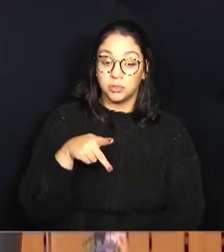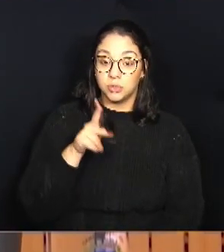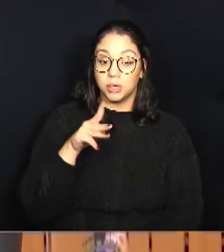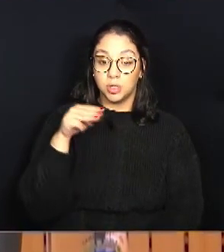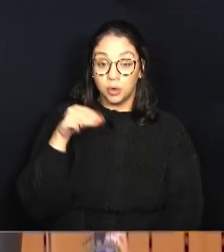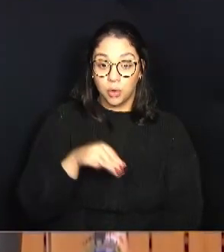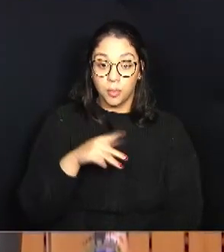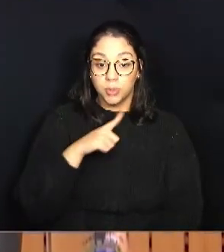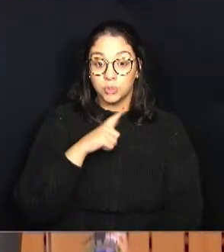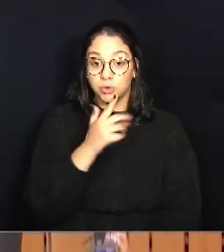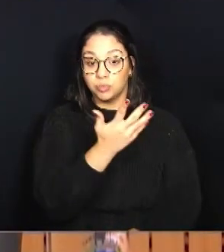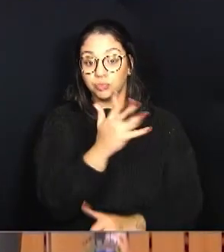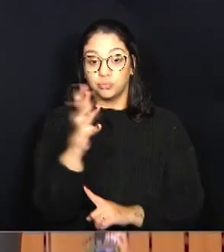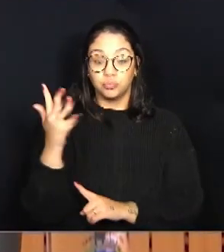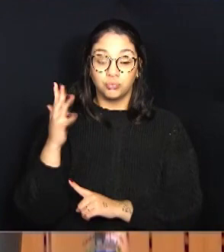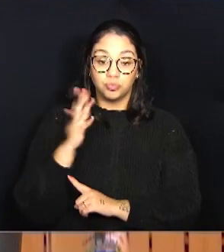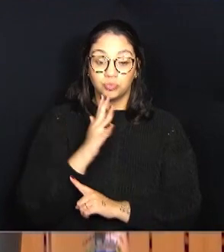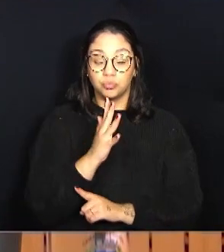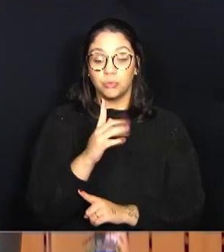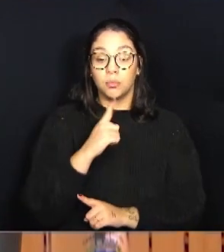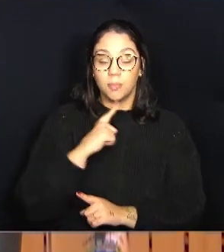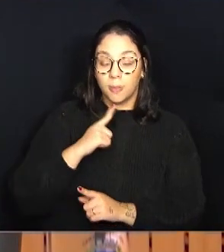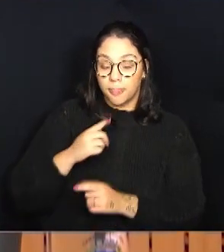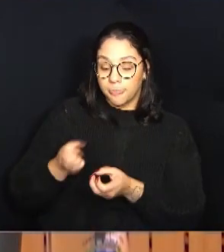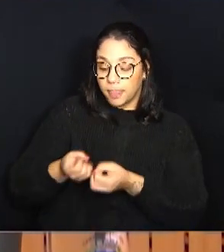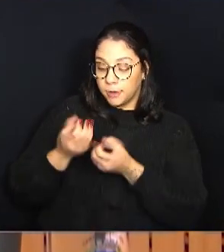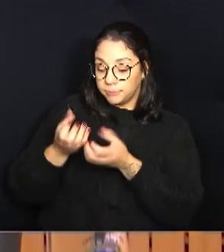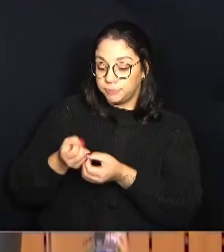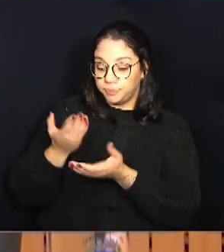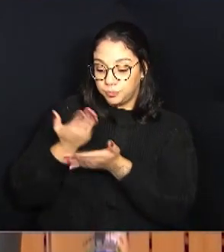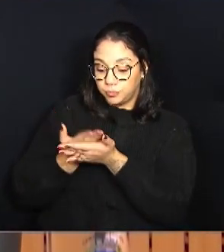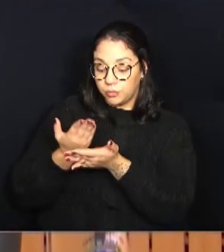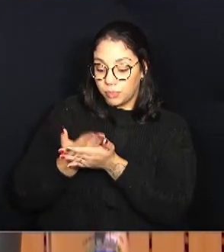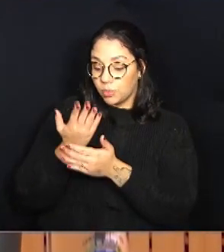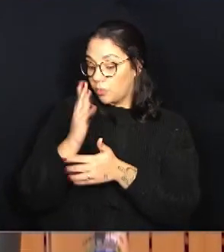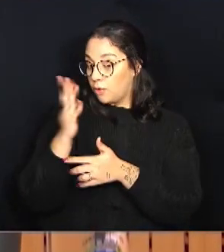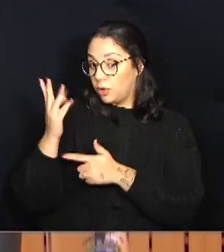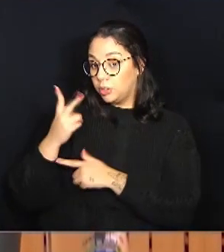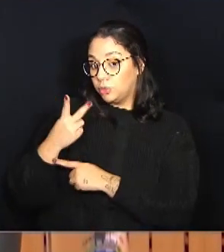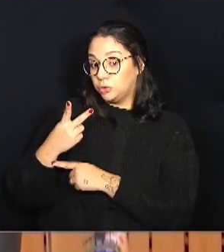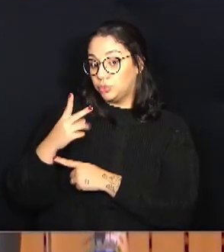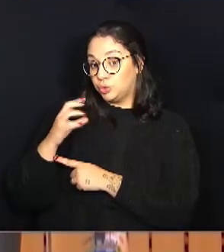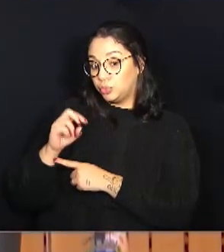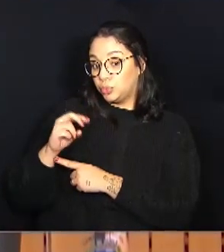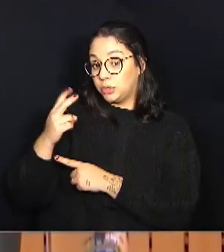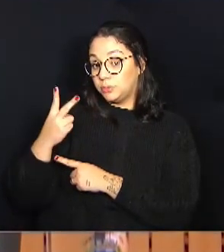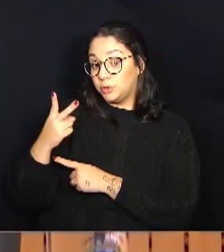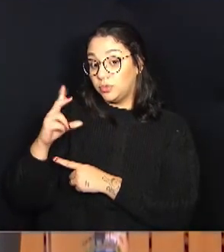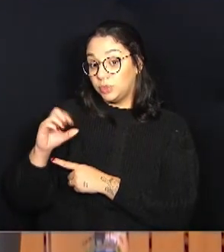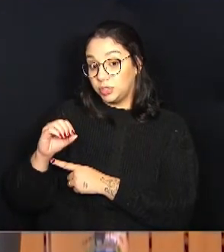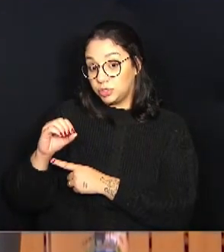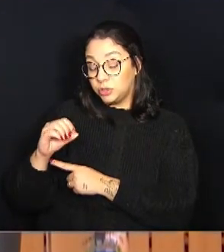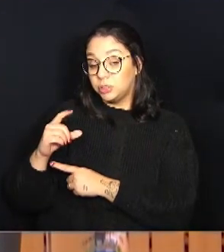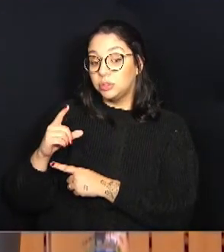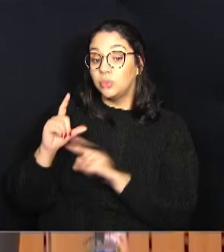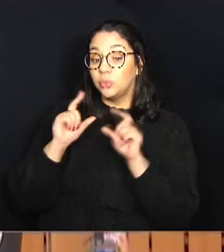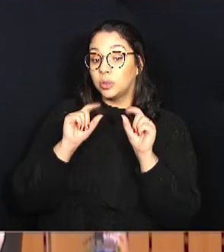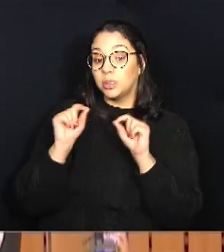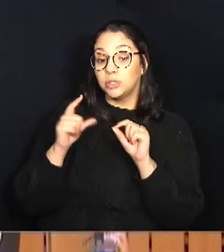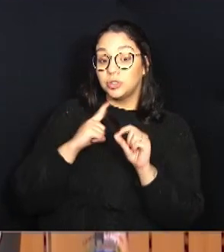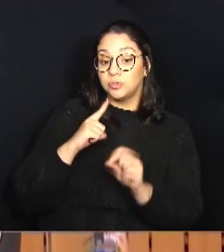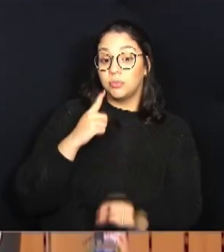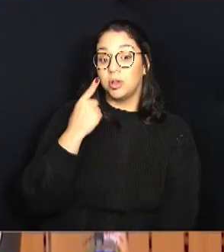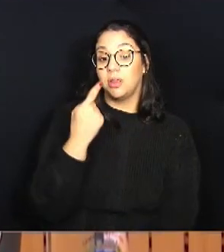vegetação nativa. No levantamento do Instituto Florestal do ano de 2020, nós chegamos a